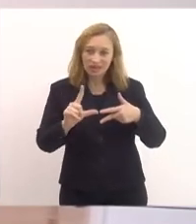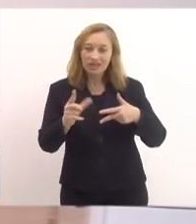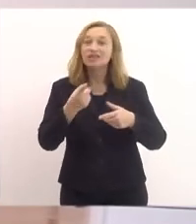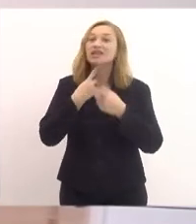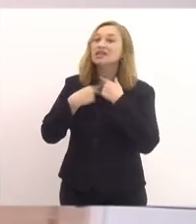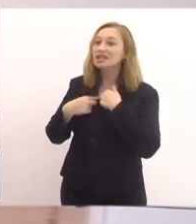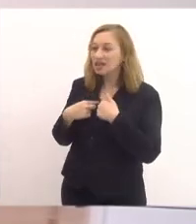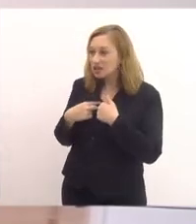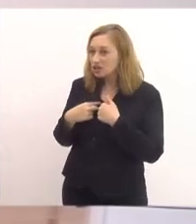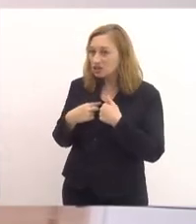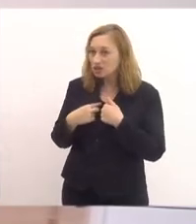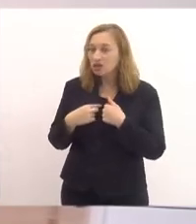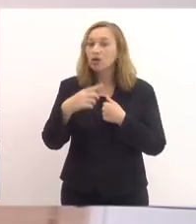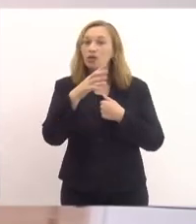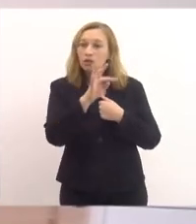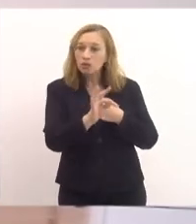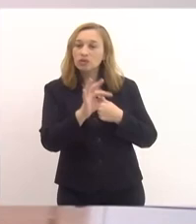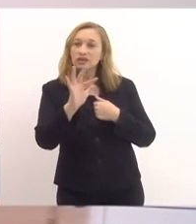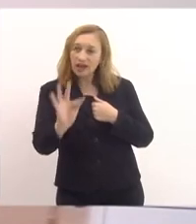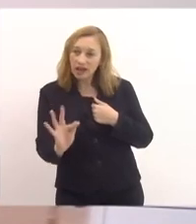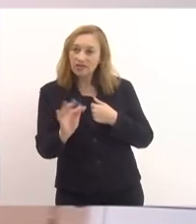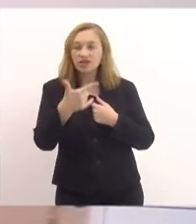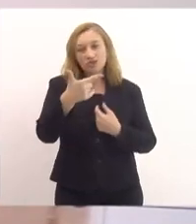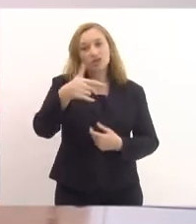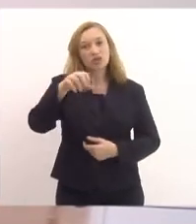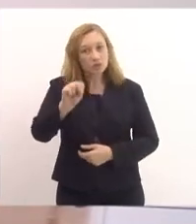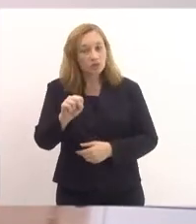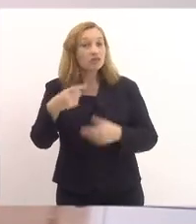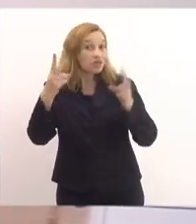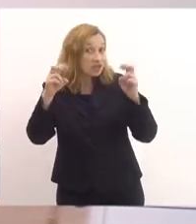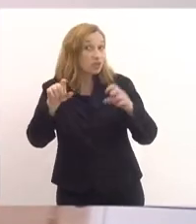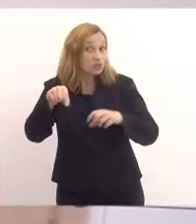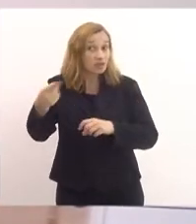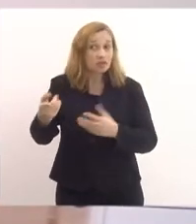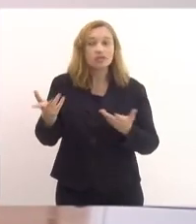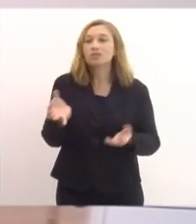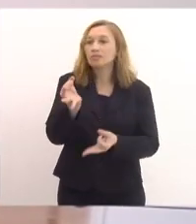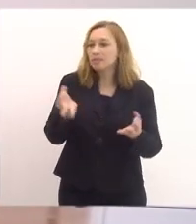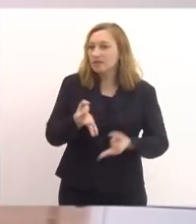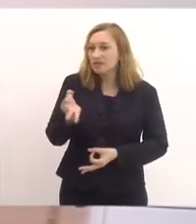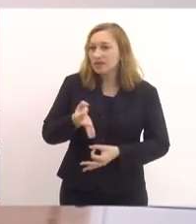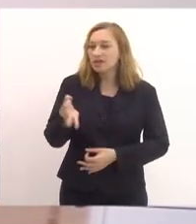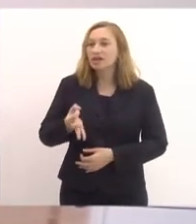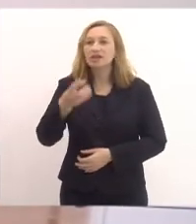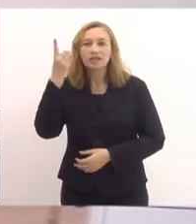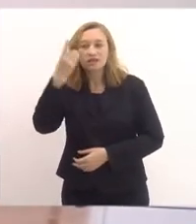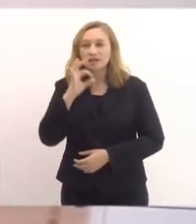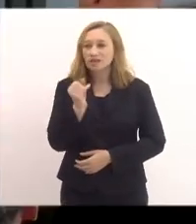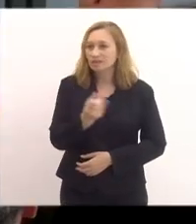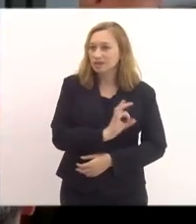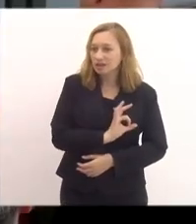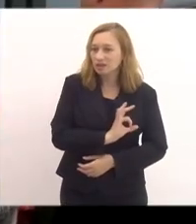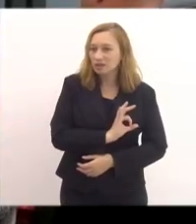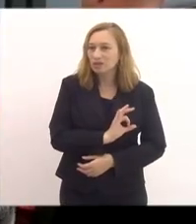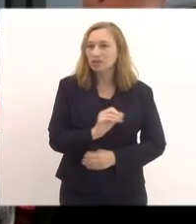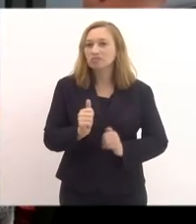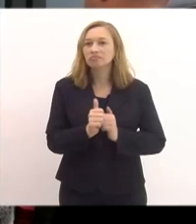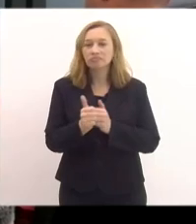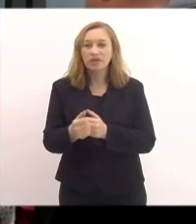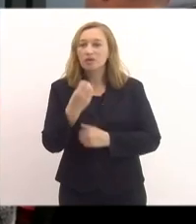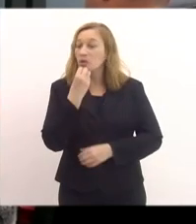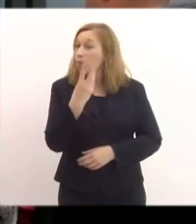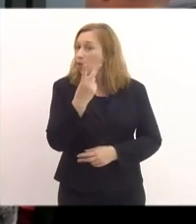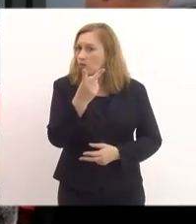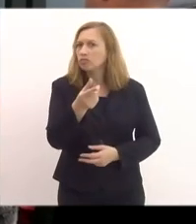O que, perfeito, que deseja? Perfeito, o TAF e as 28 perfeito, e essas questões. Acho que... Deputada Marta Rocha, só um segundo. Brilhante encaminhamento de Vossa Excelência,